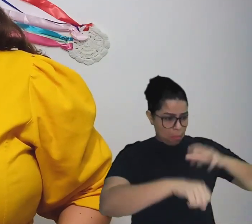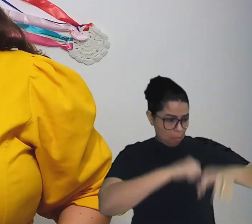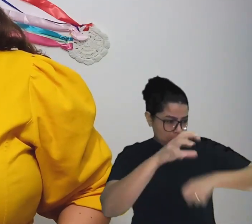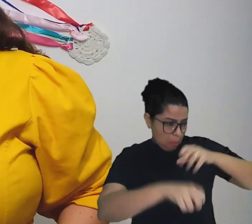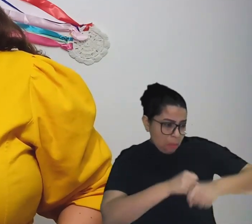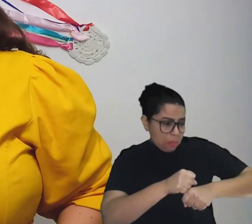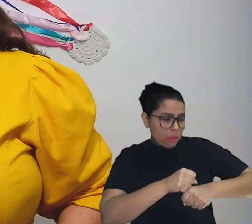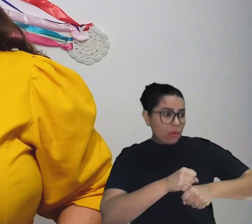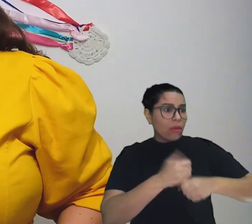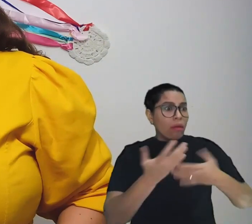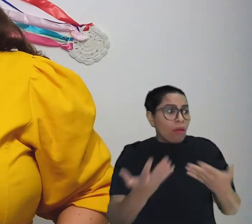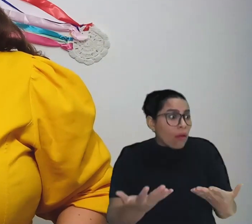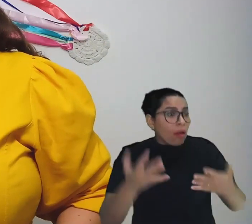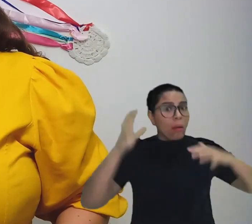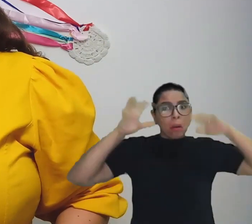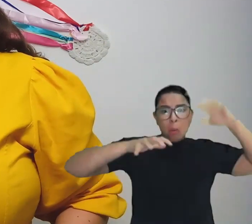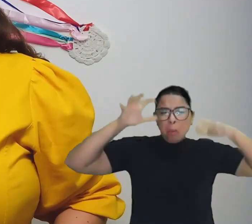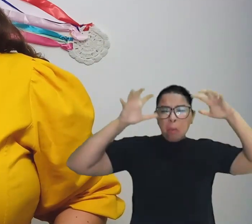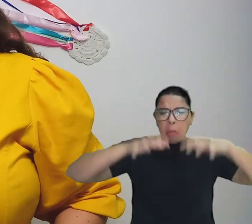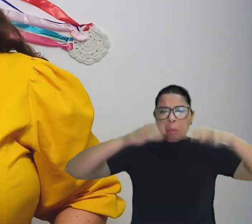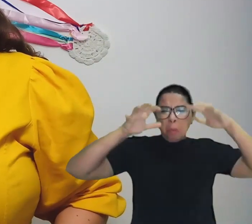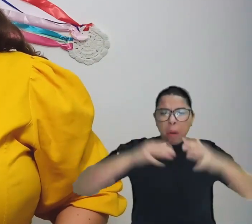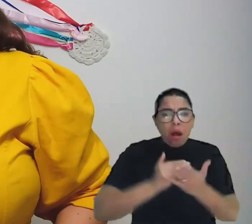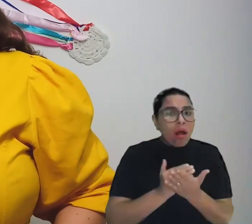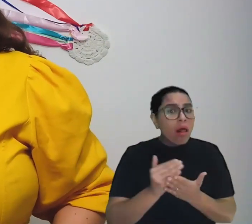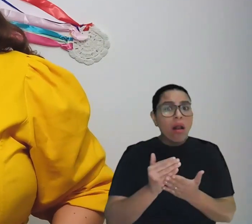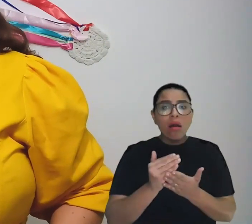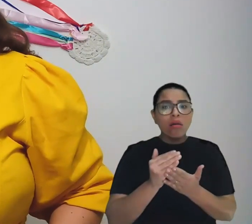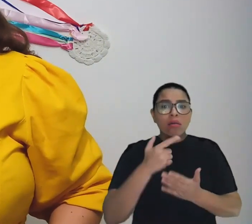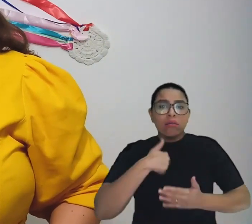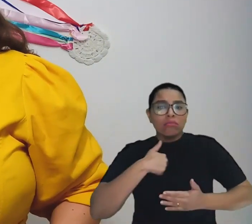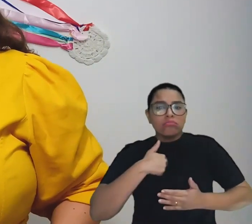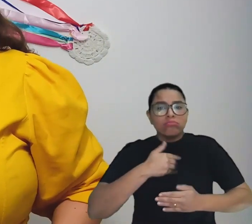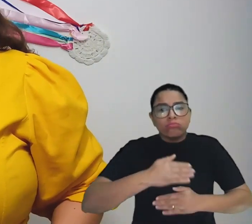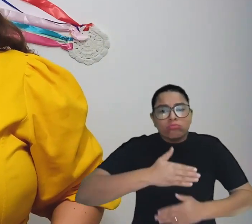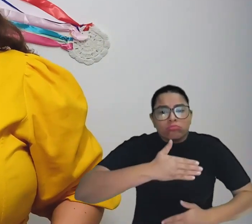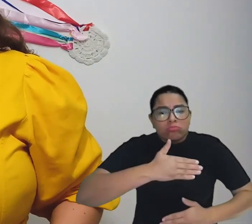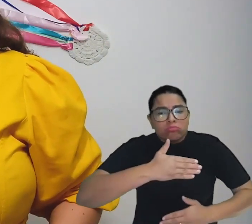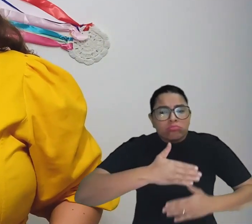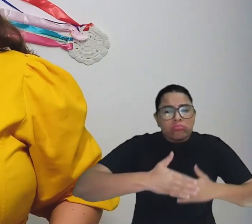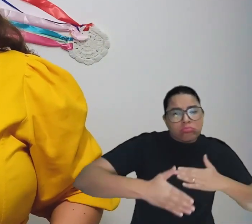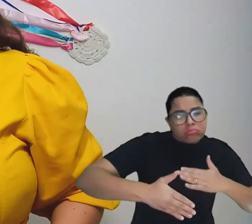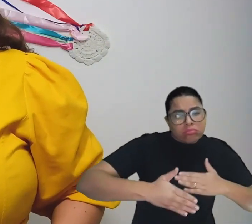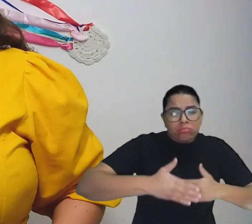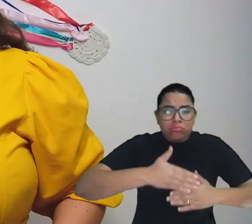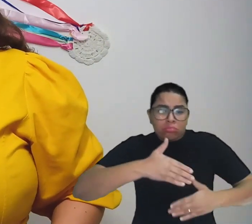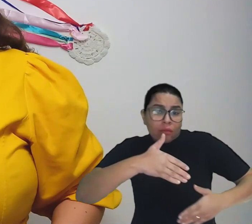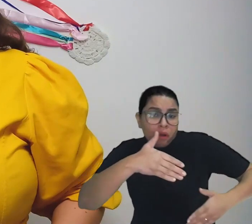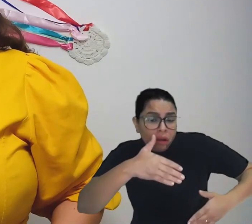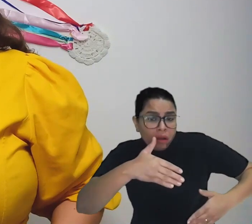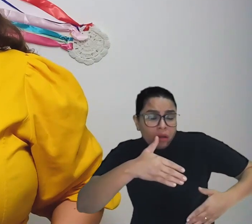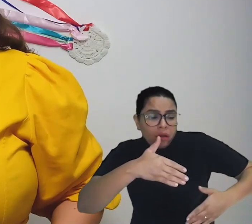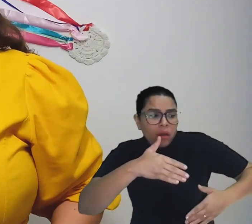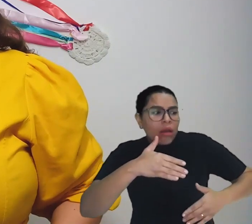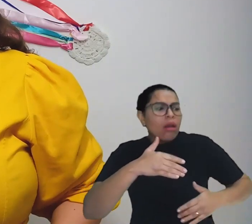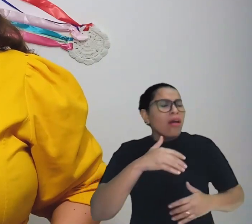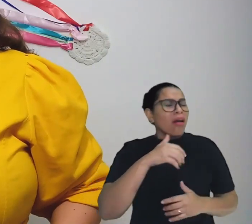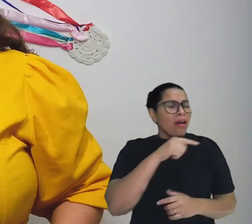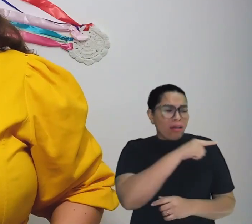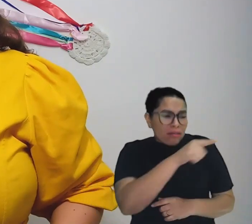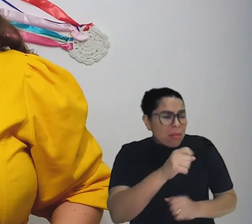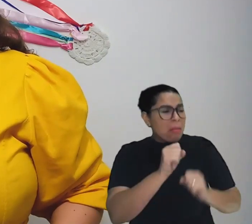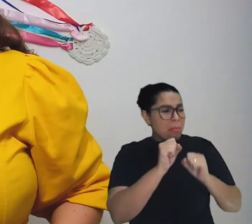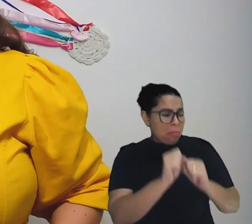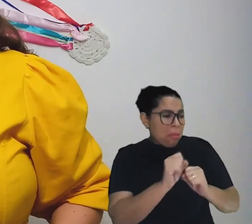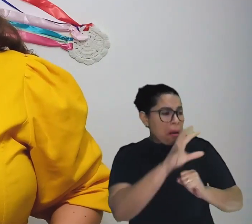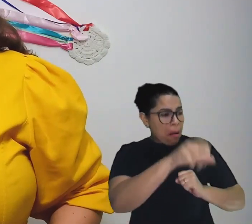de repente começou a chover e eu fiquei toda enferrujada. Será que vocês não podem regar